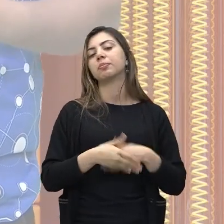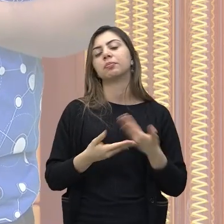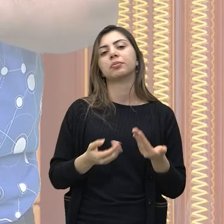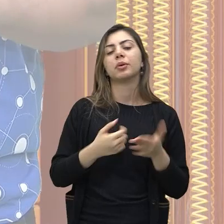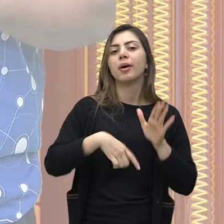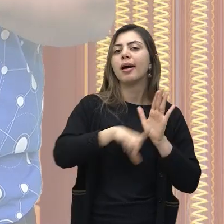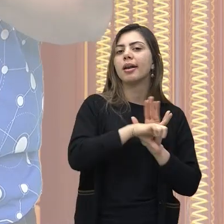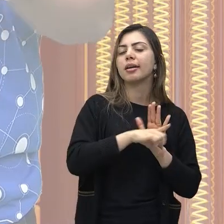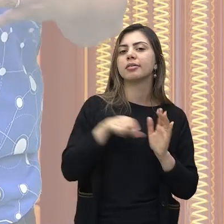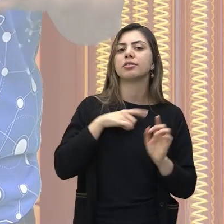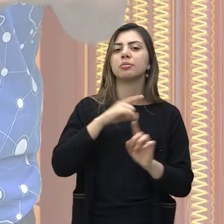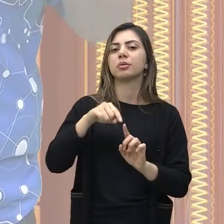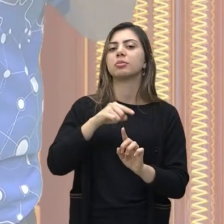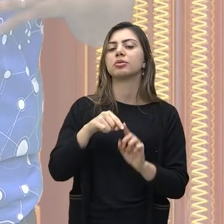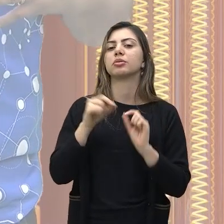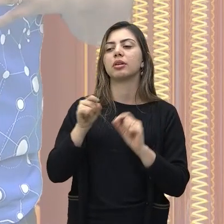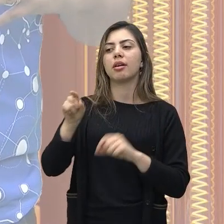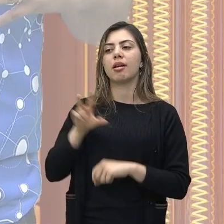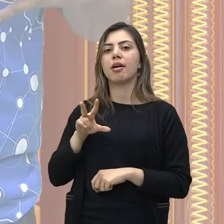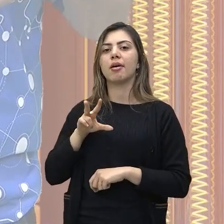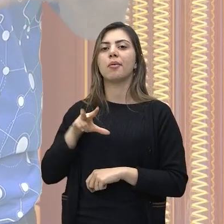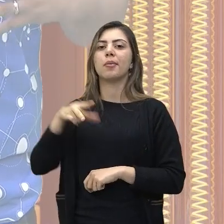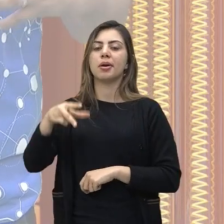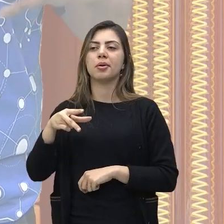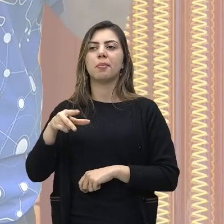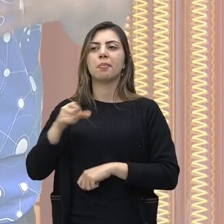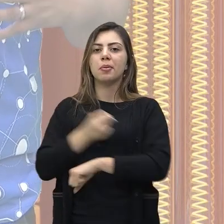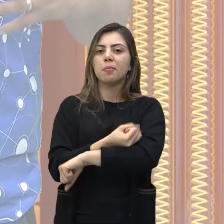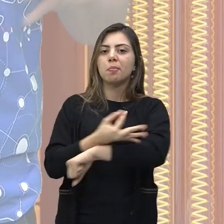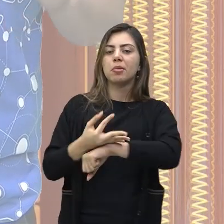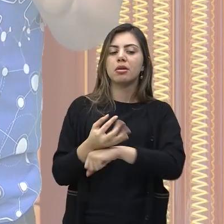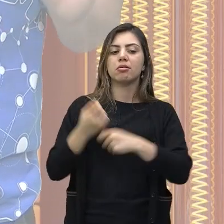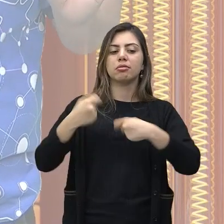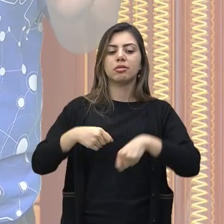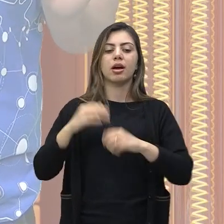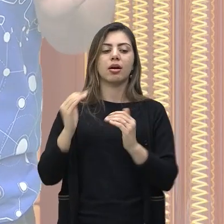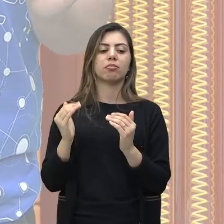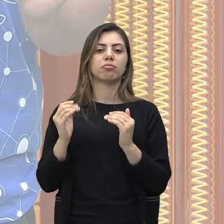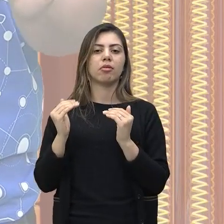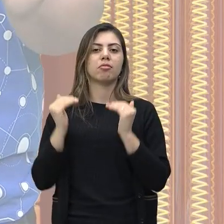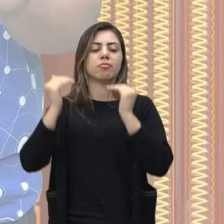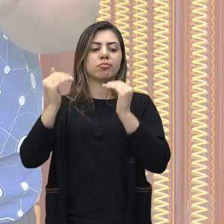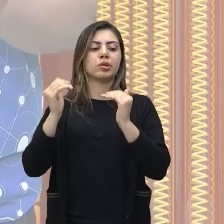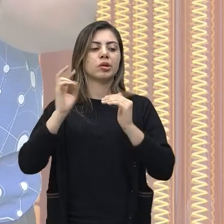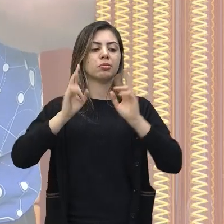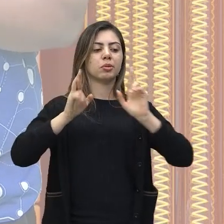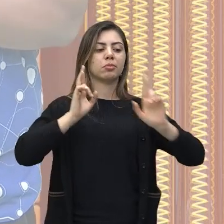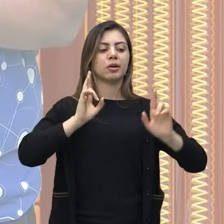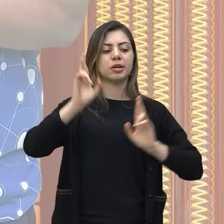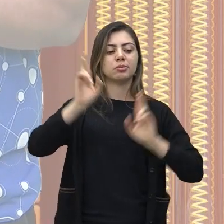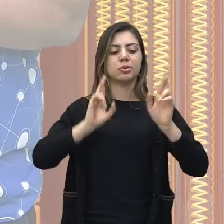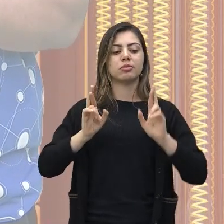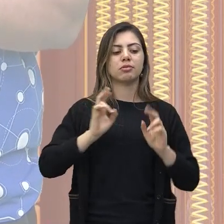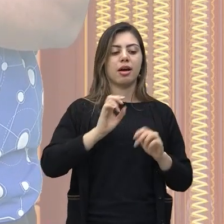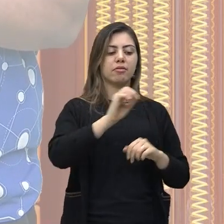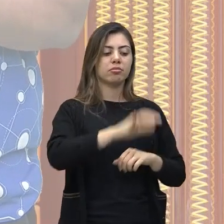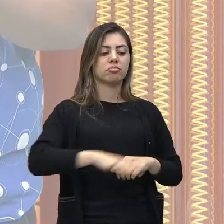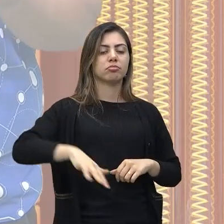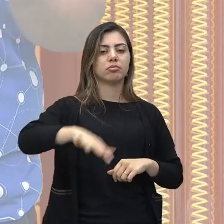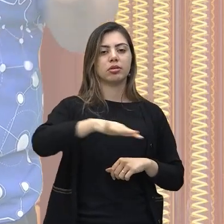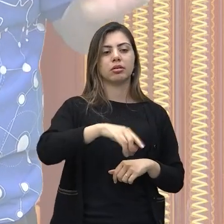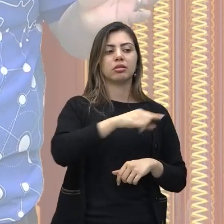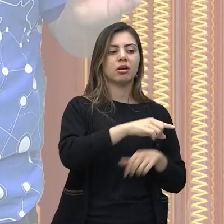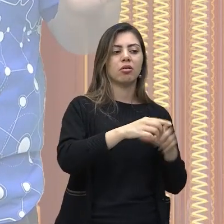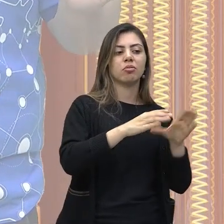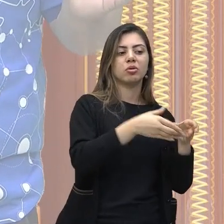leis garantiam que apenas o branco tivesse o controle das terras e os indígenas ficassem cada vez em espaços menores, assim como os